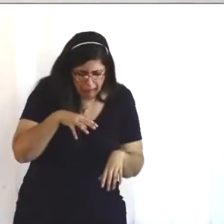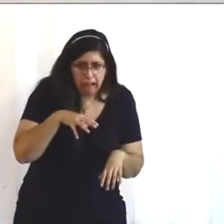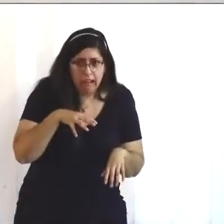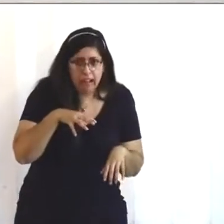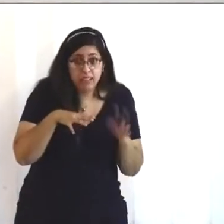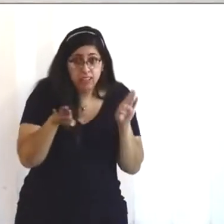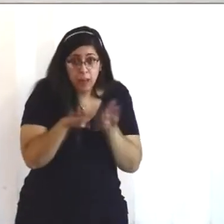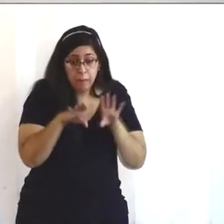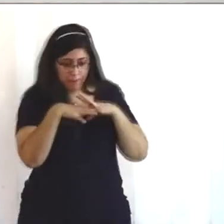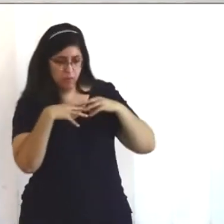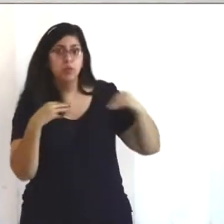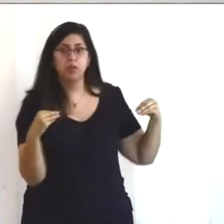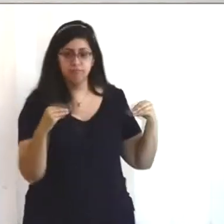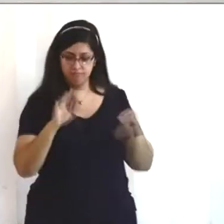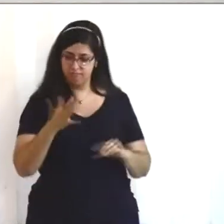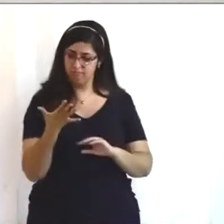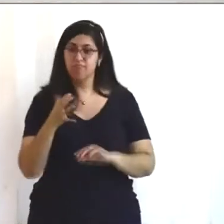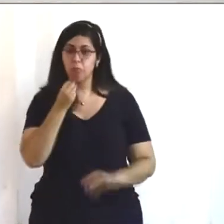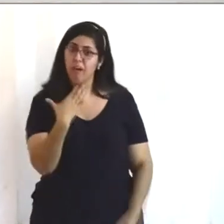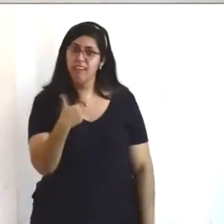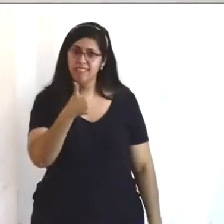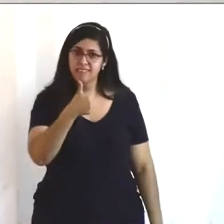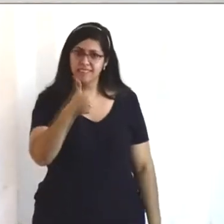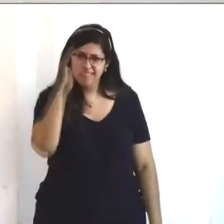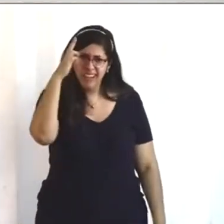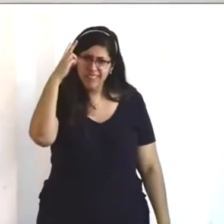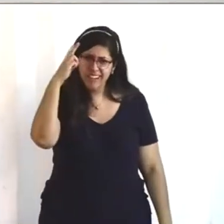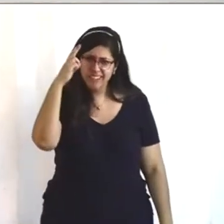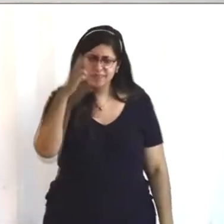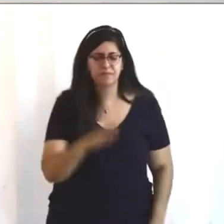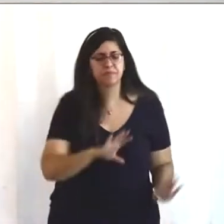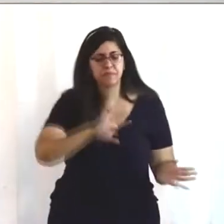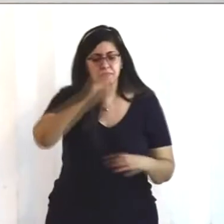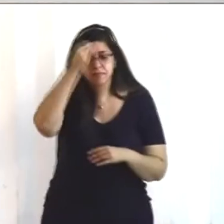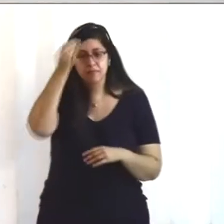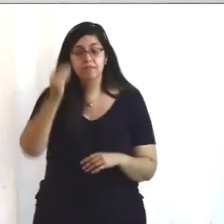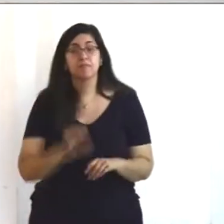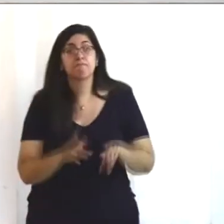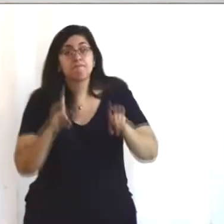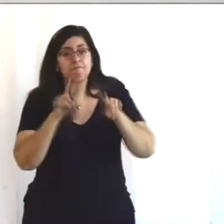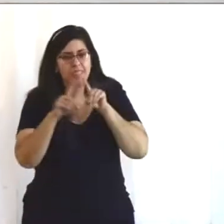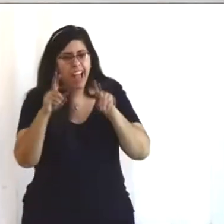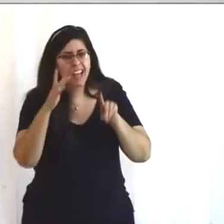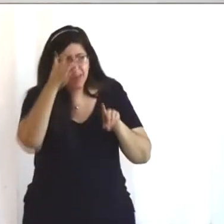Ficou corrente nesse momento que Jesus havia estado com o diabo no deserto,